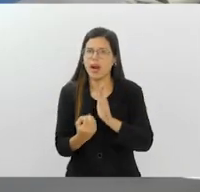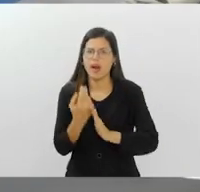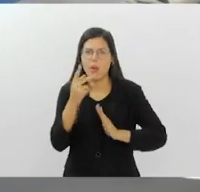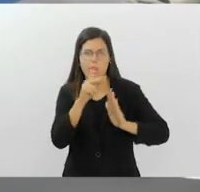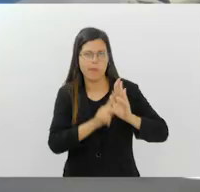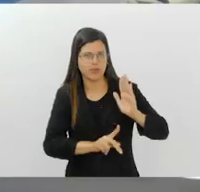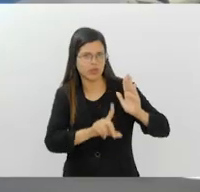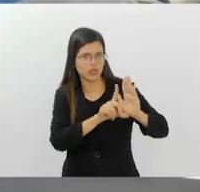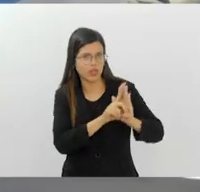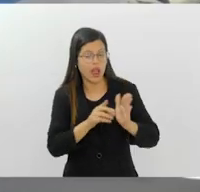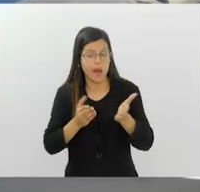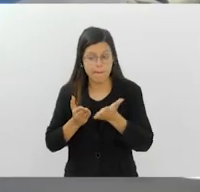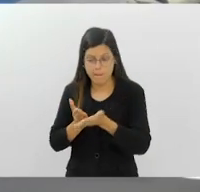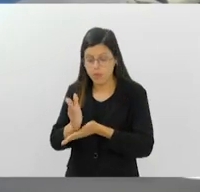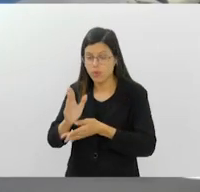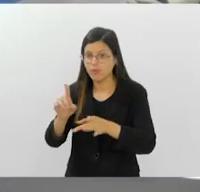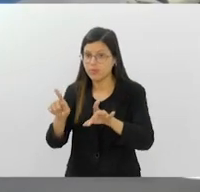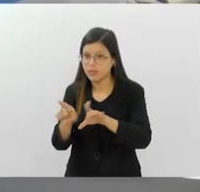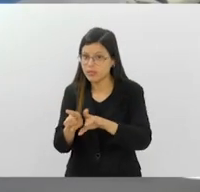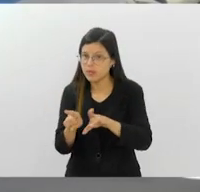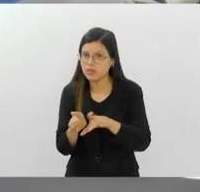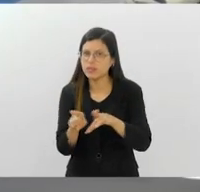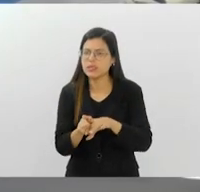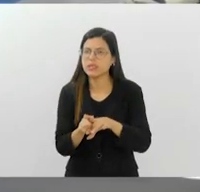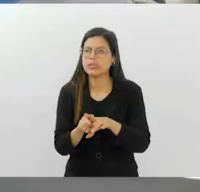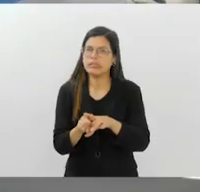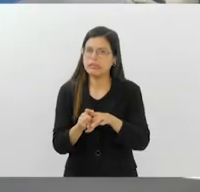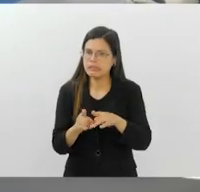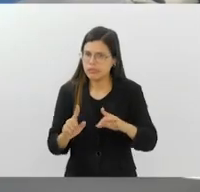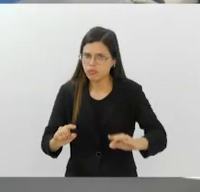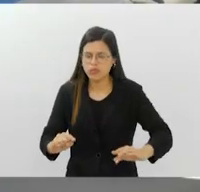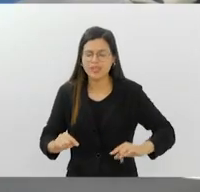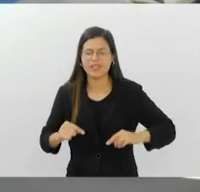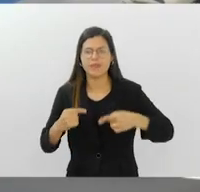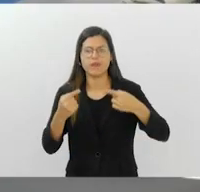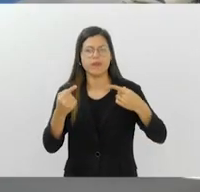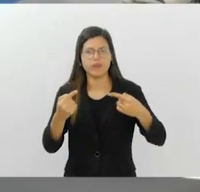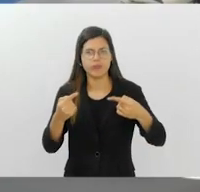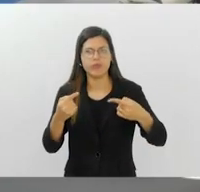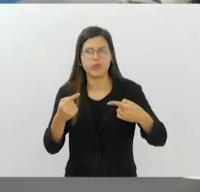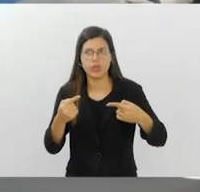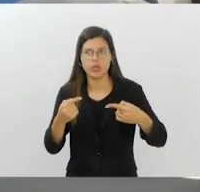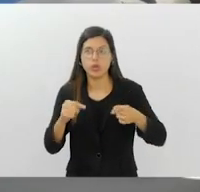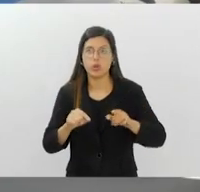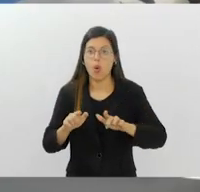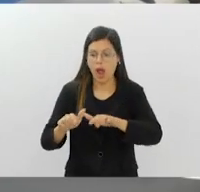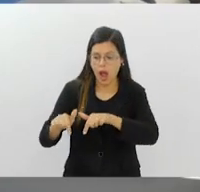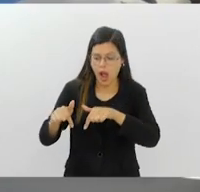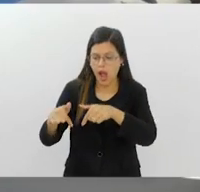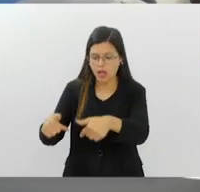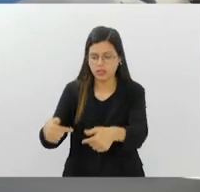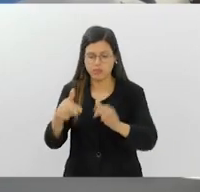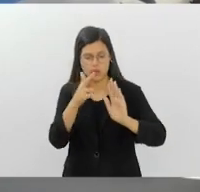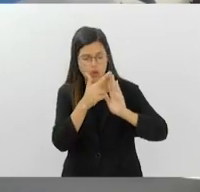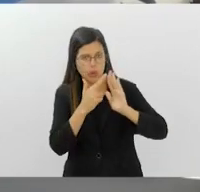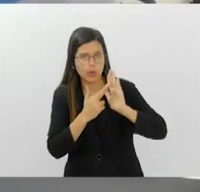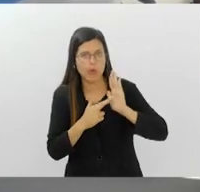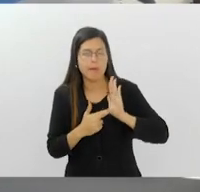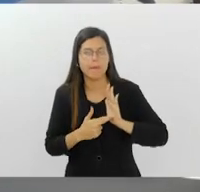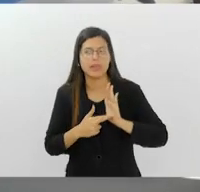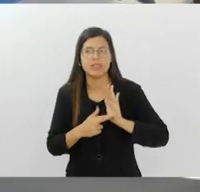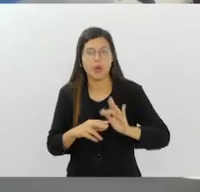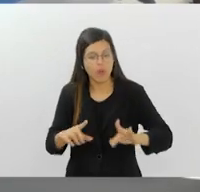aprová-lo também é uma um todo um novo desafio implementá-lo regulamentá-la eh o